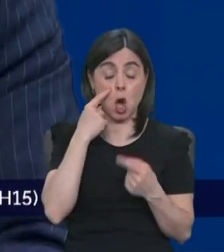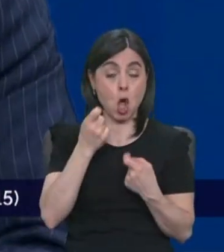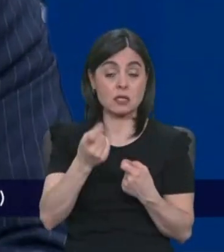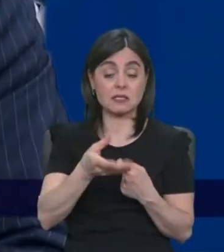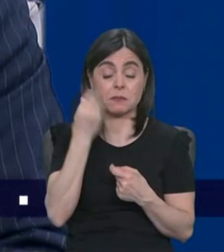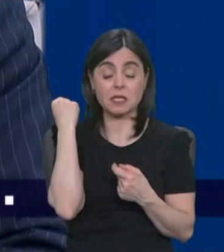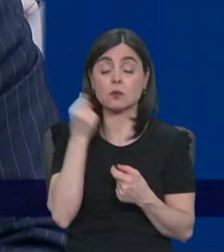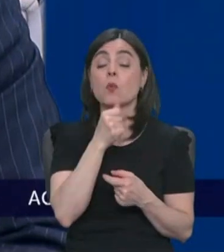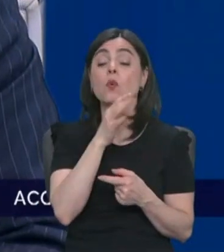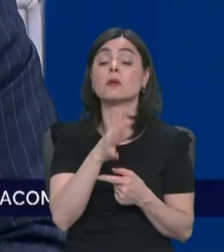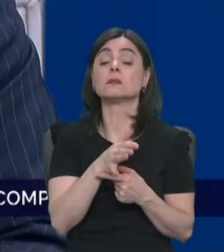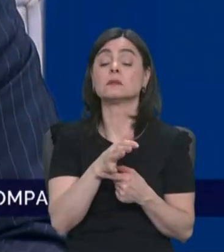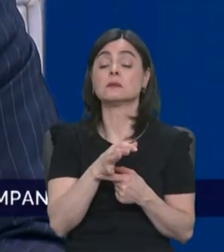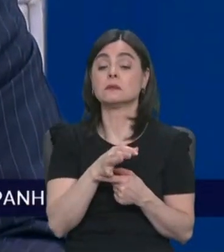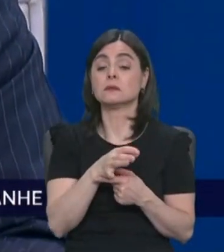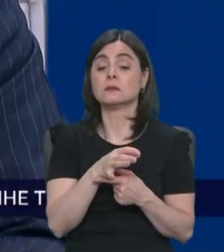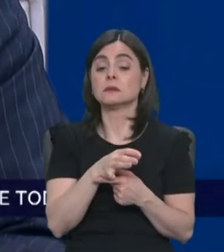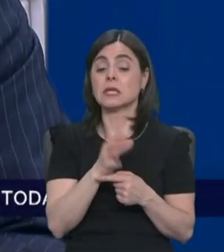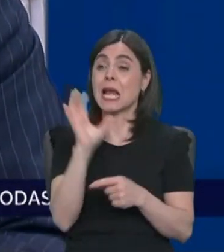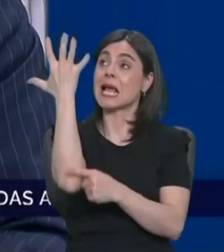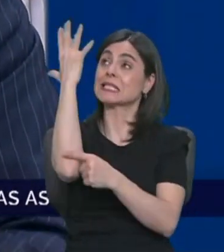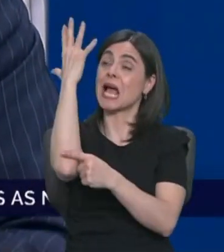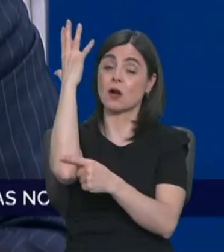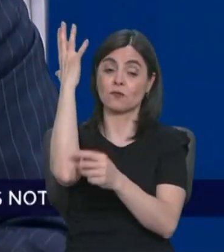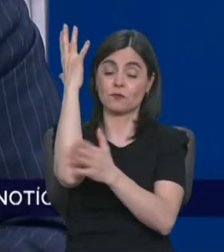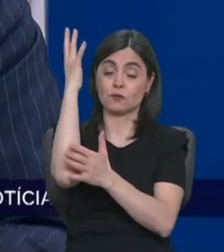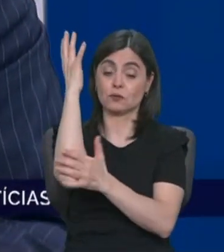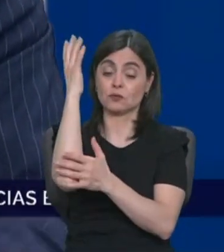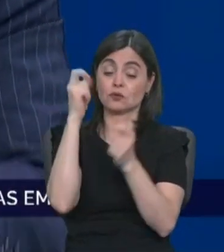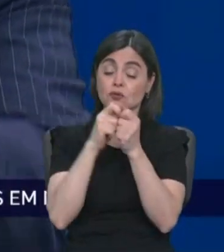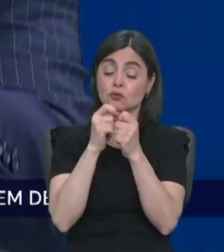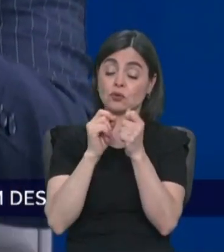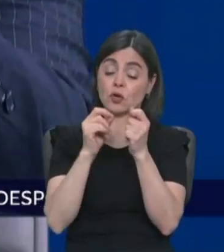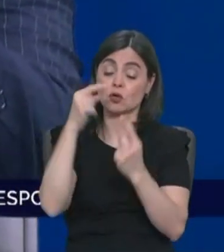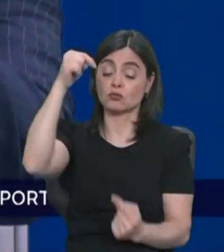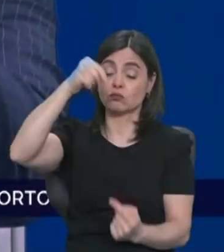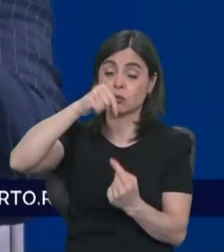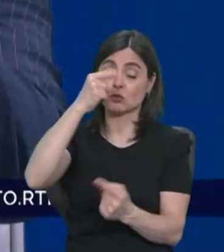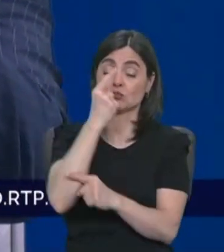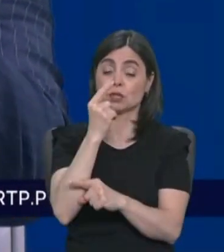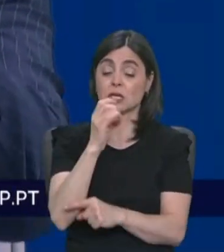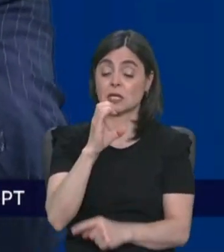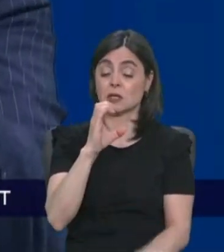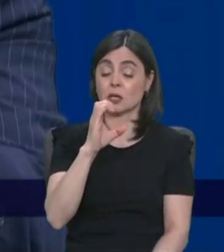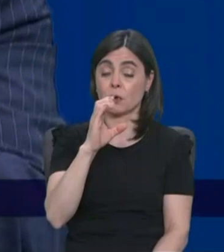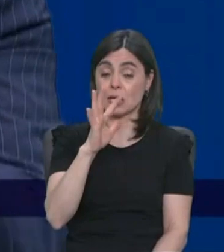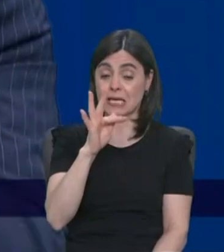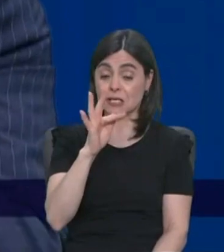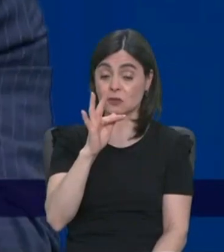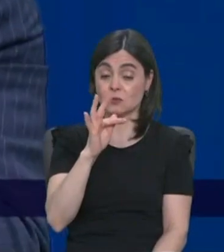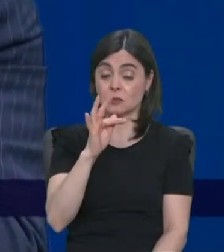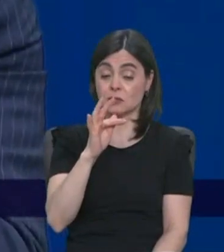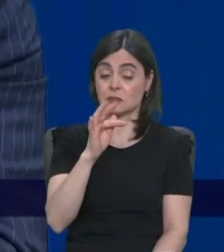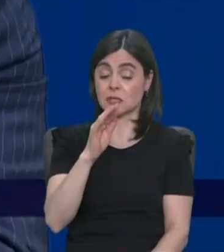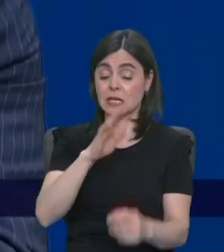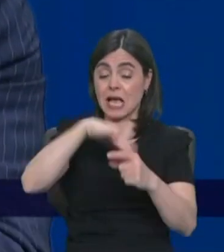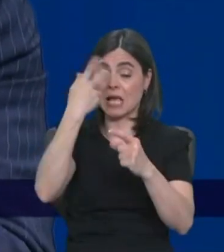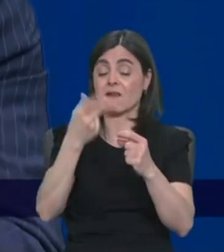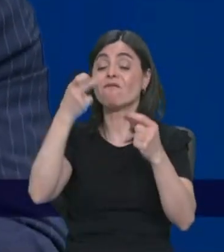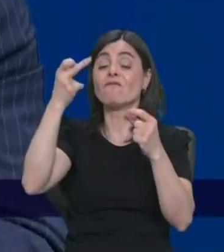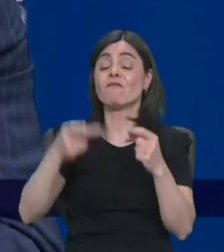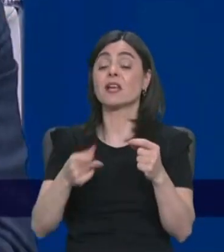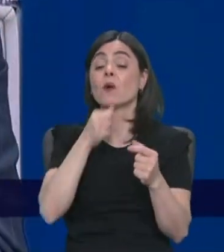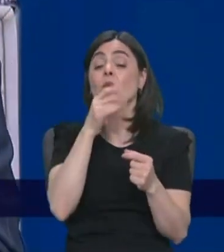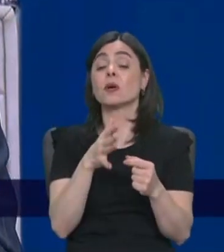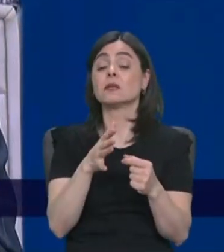Onde? Eventualmente nas árvores que estão junto aos polos. Porque este carbono 14 depois cai e fica incorporado